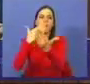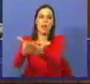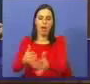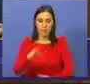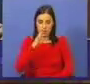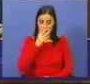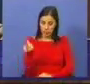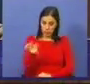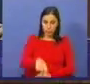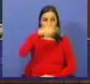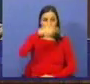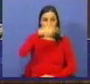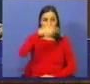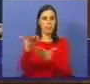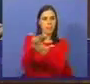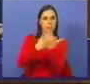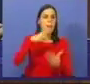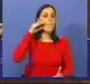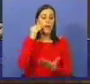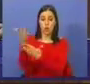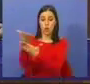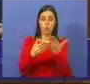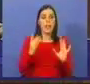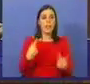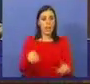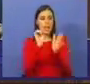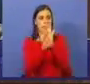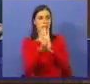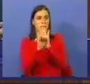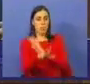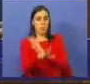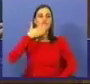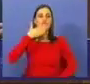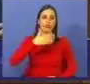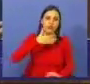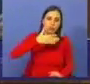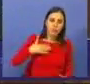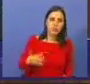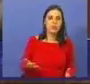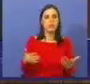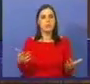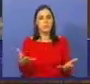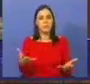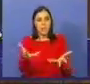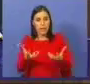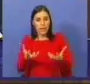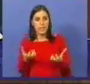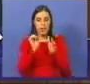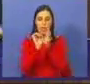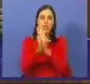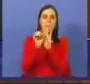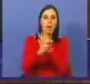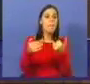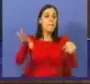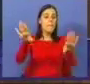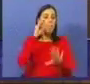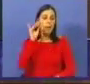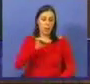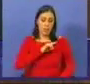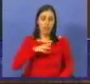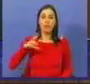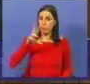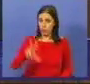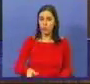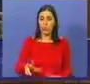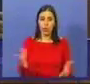de dificuldades de bancos que são bancos comerciais, que têm depósitos, que emprestam e que recebem depósitos. Mas o Banco Privado